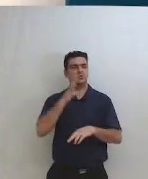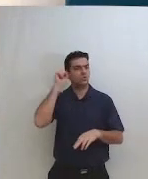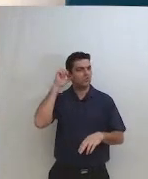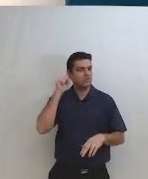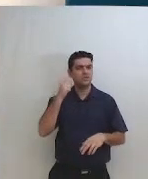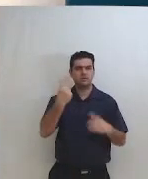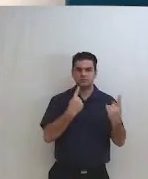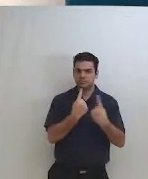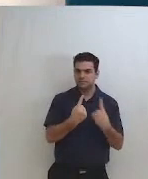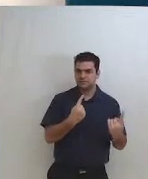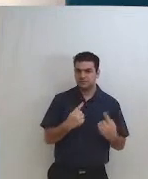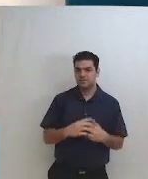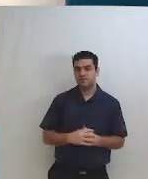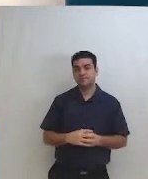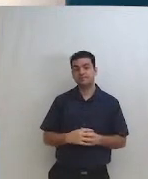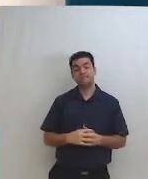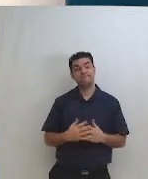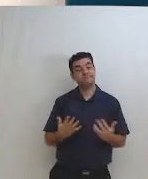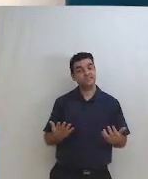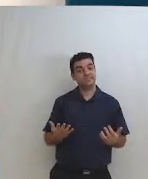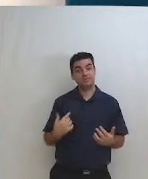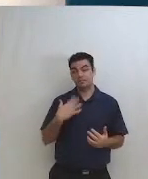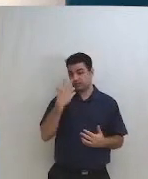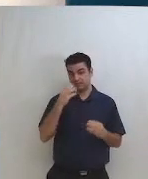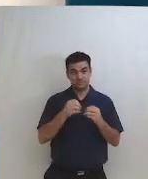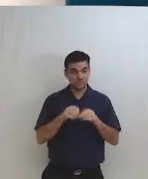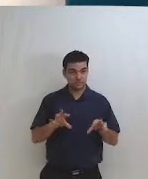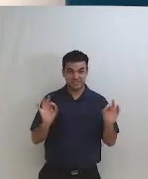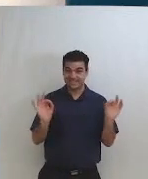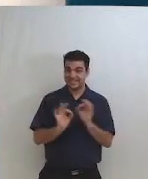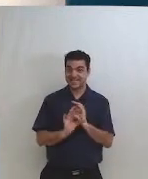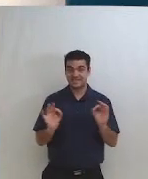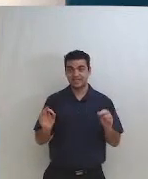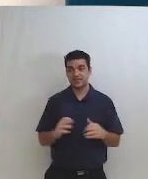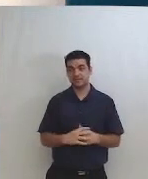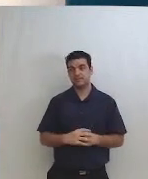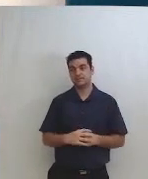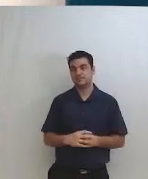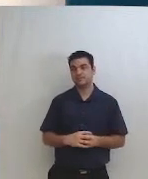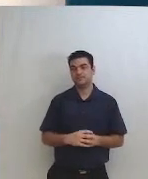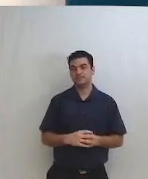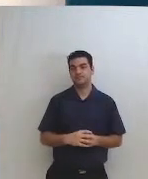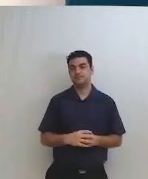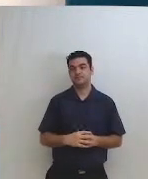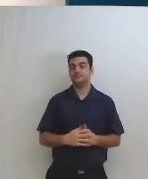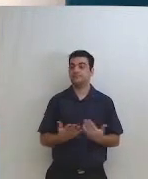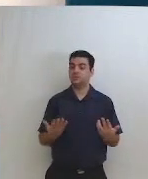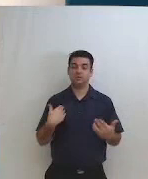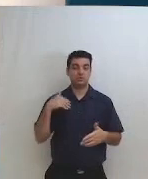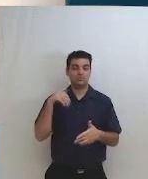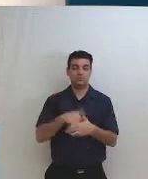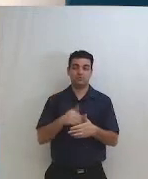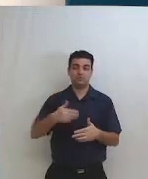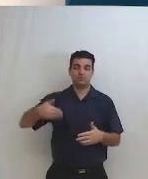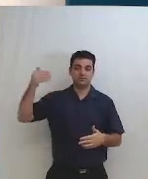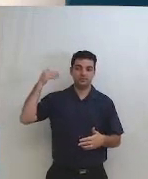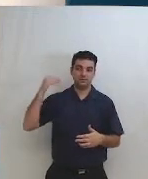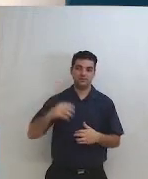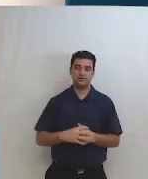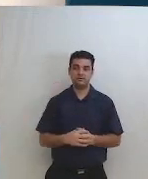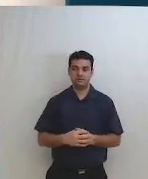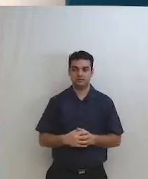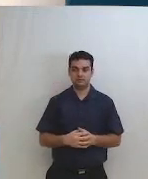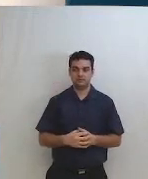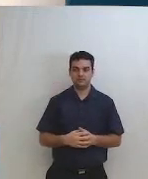tendo sido demonstrado nenhum prejuízo. É o que eu estou consignando no voto de origem, doutor. Se Vossa Excelência me permite, na